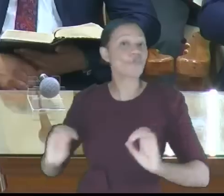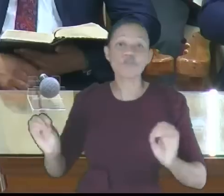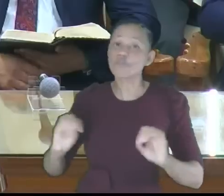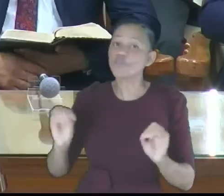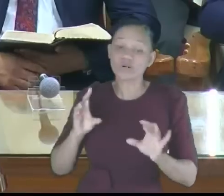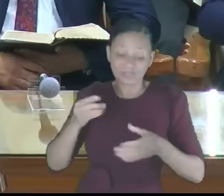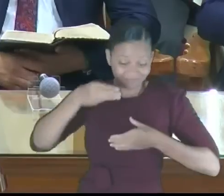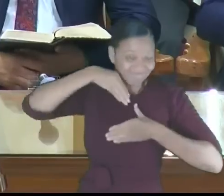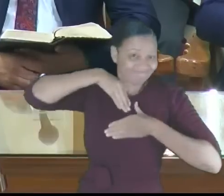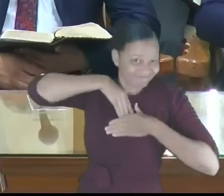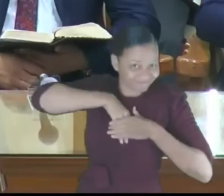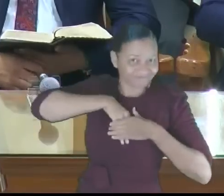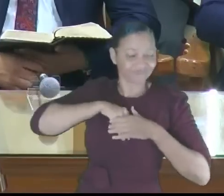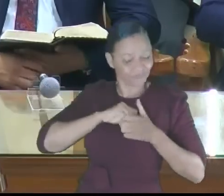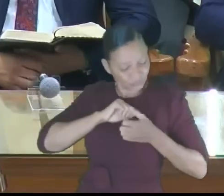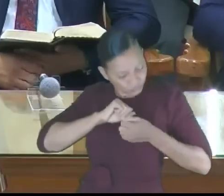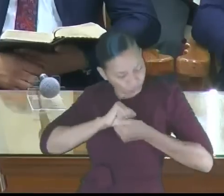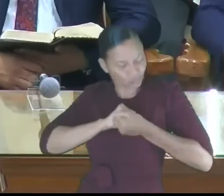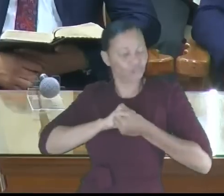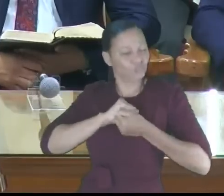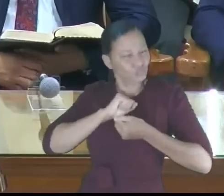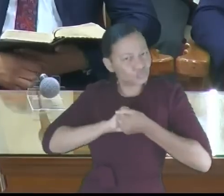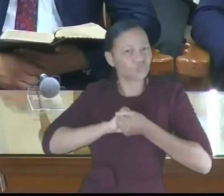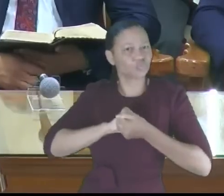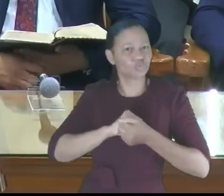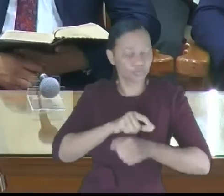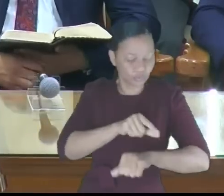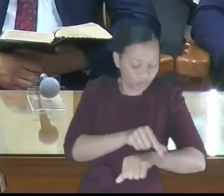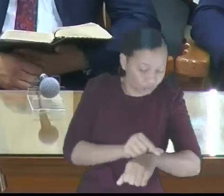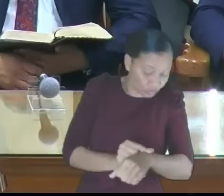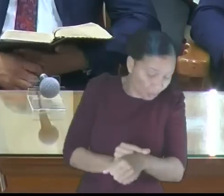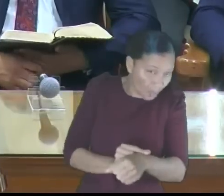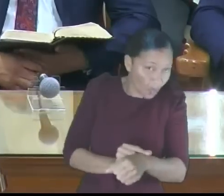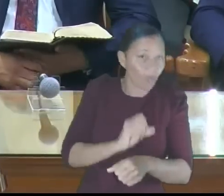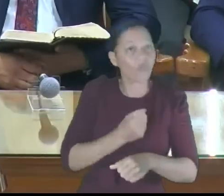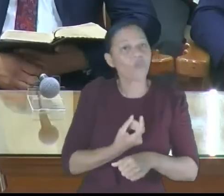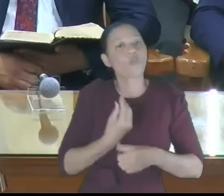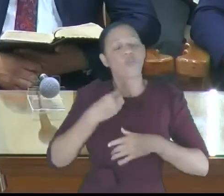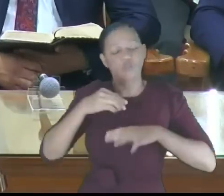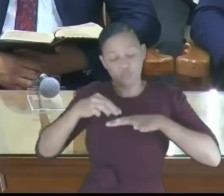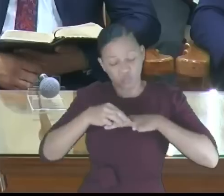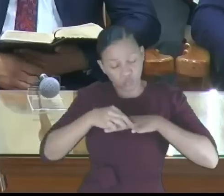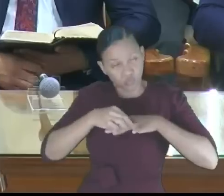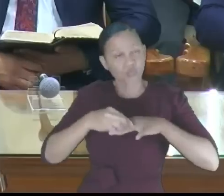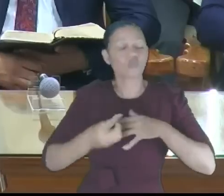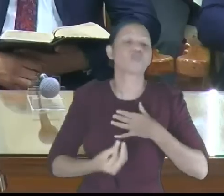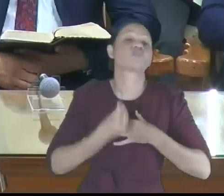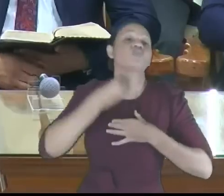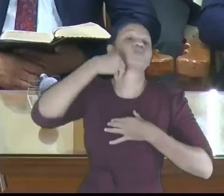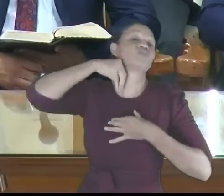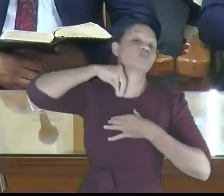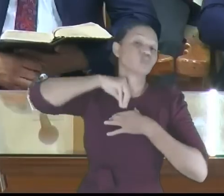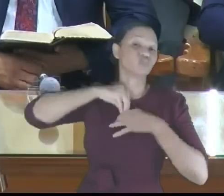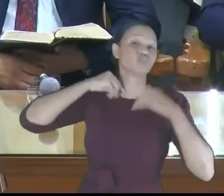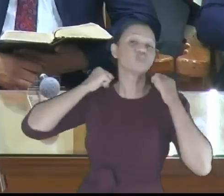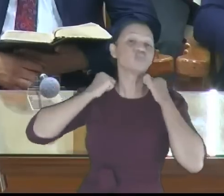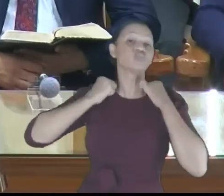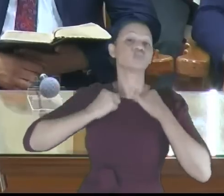lugar. Era junto da própria pessoa, ou no braço, como um bracelete, ou no dedo, como um anel, ou então pendurado